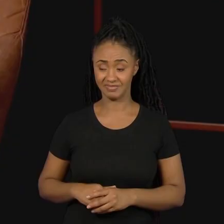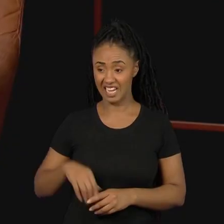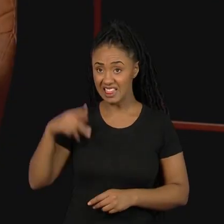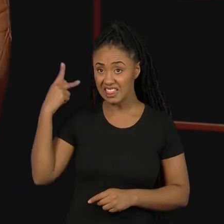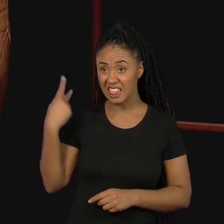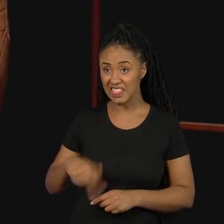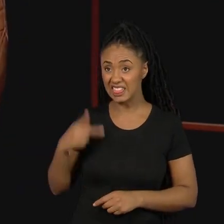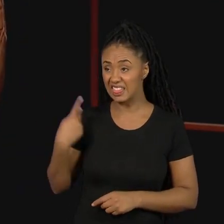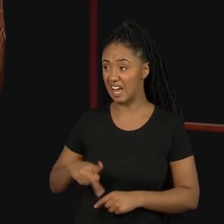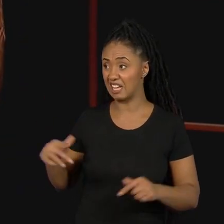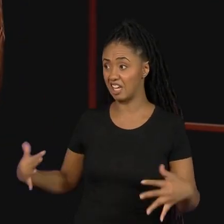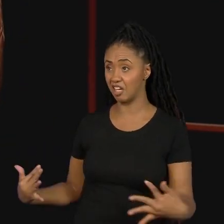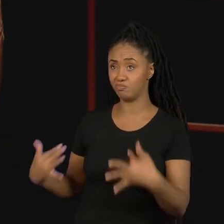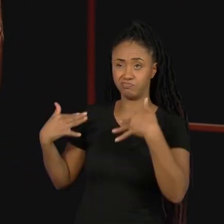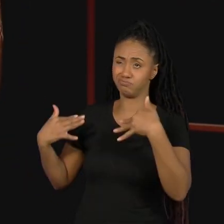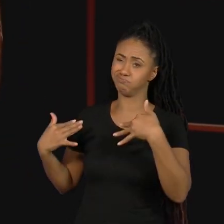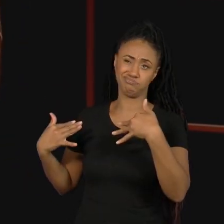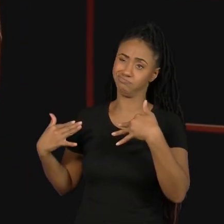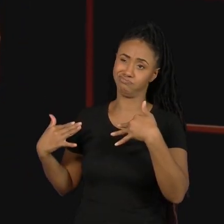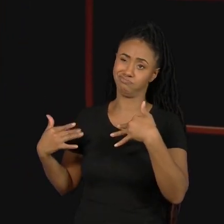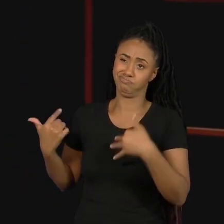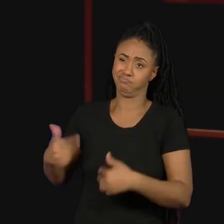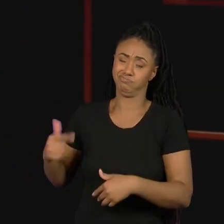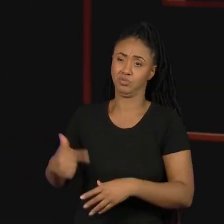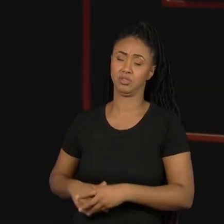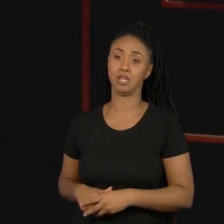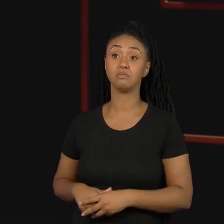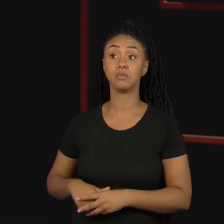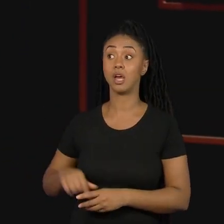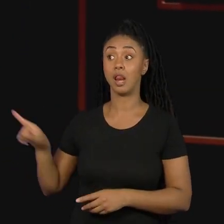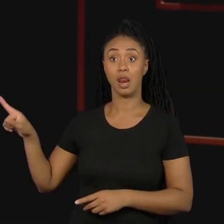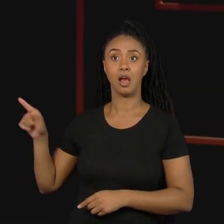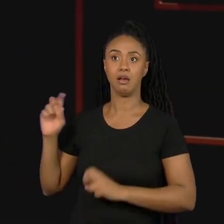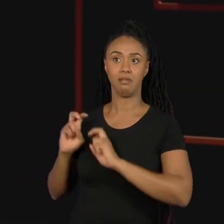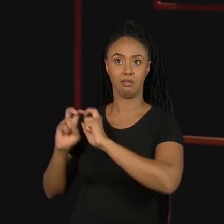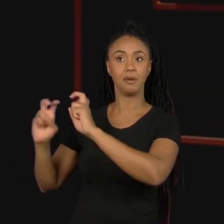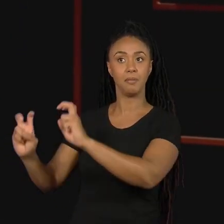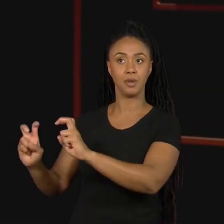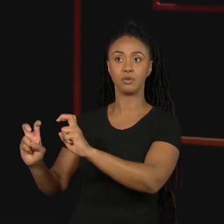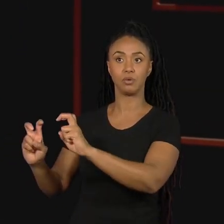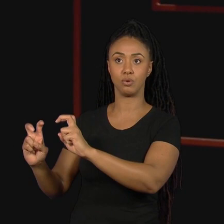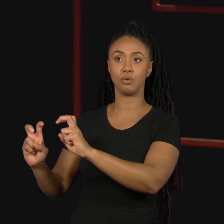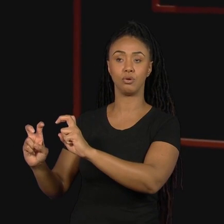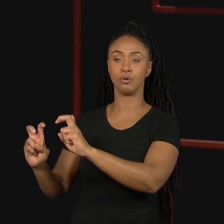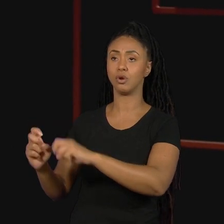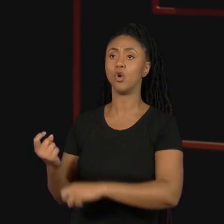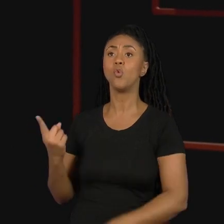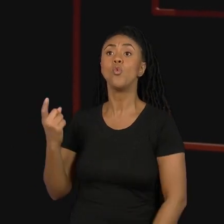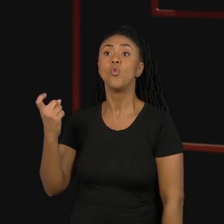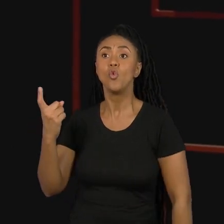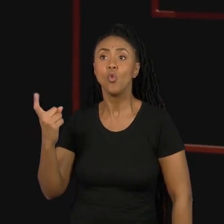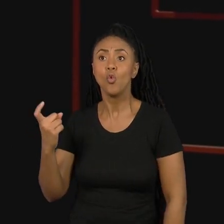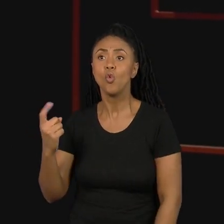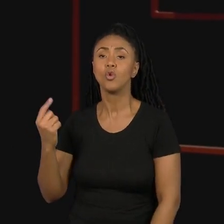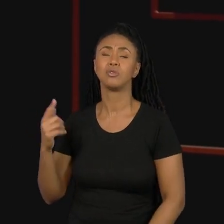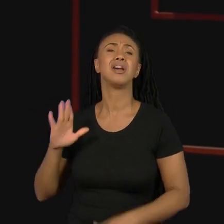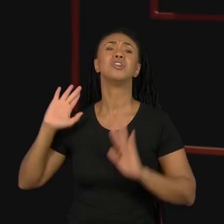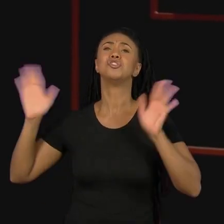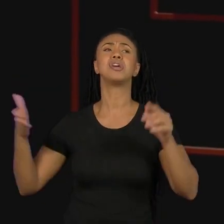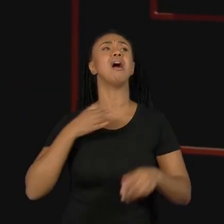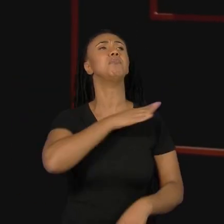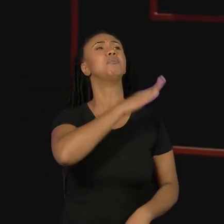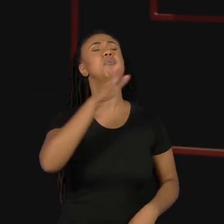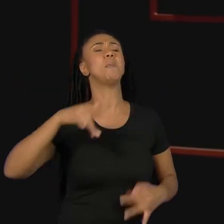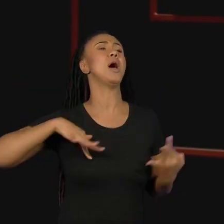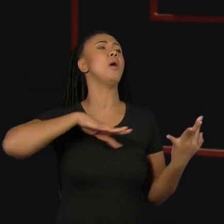O trabalho do metrô, que é a coisa mais completa que eu fiz até hoje, eu tive aqui no Brasil pouquíssimas menções. Estive na França, na Inglaterra, no